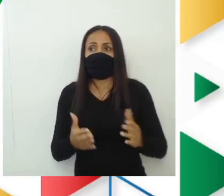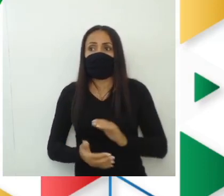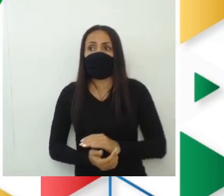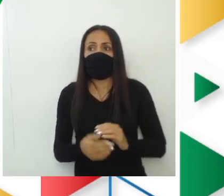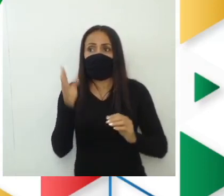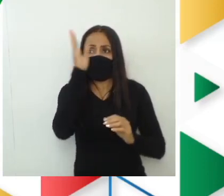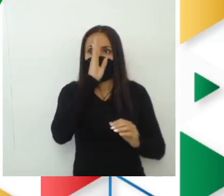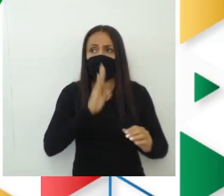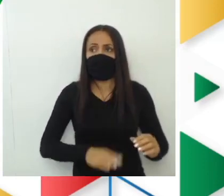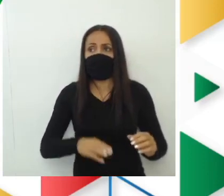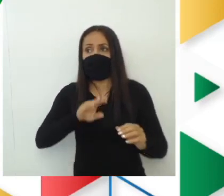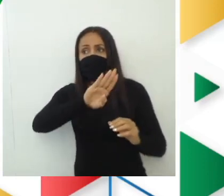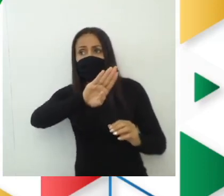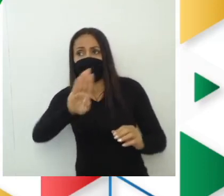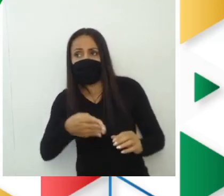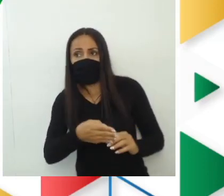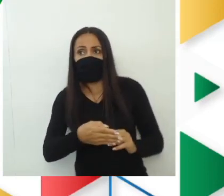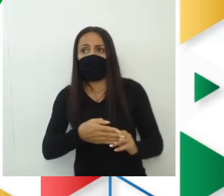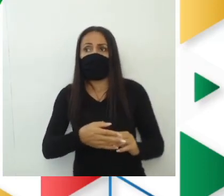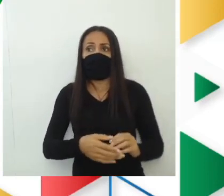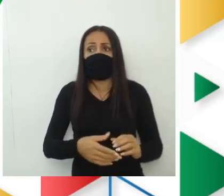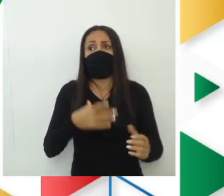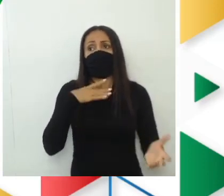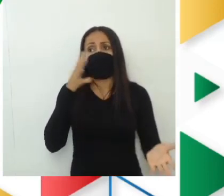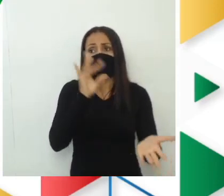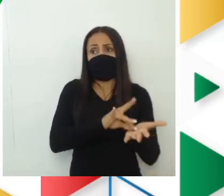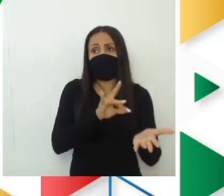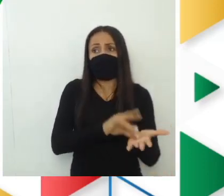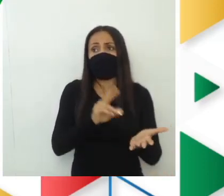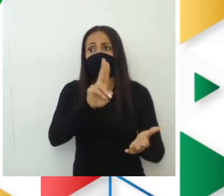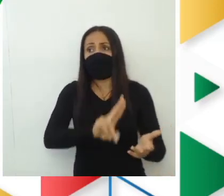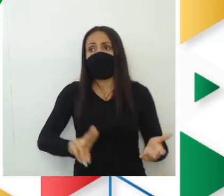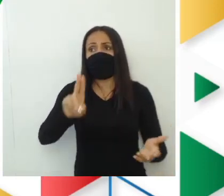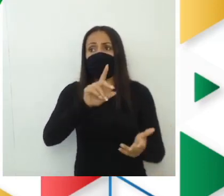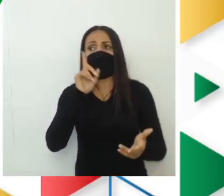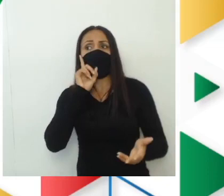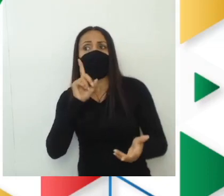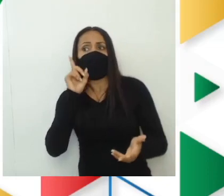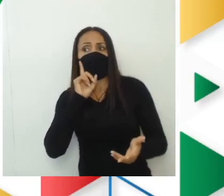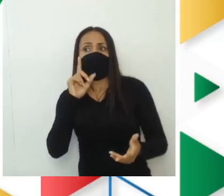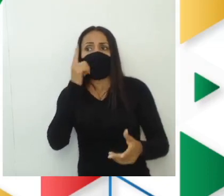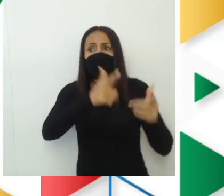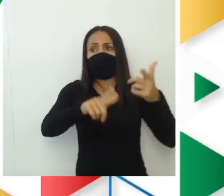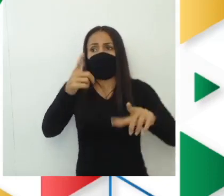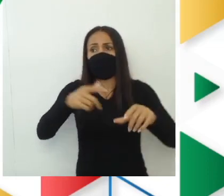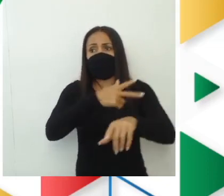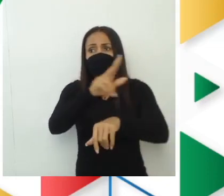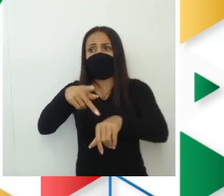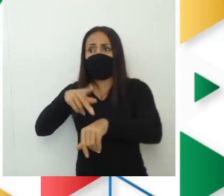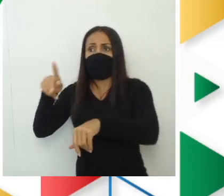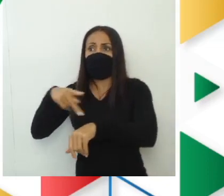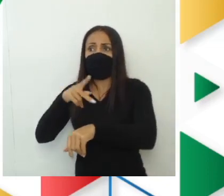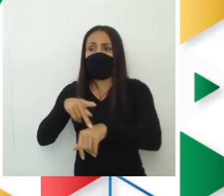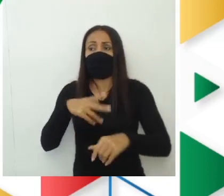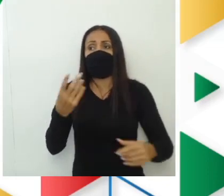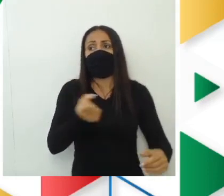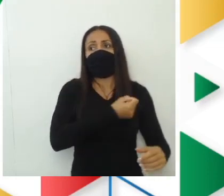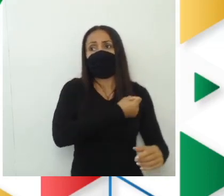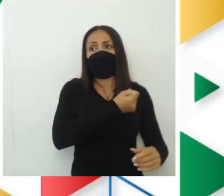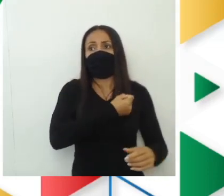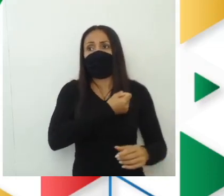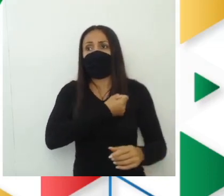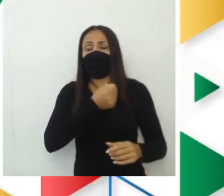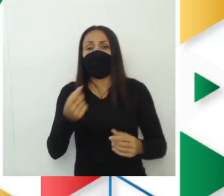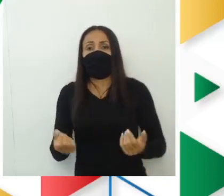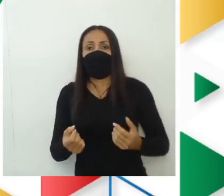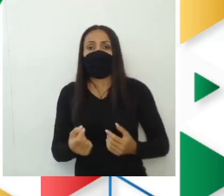bilhão, na qual a verdade é utilizada também nos Estados Unidos e em outros países, considera esse numeral equivalente a 1.000